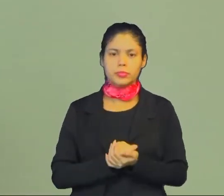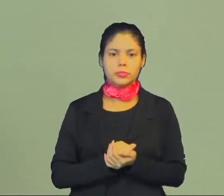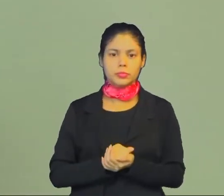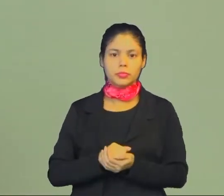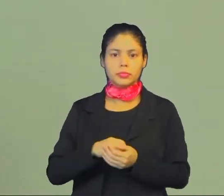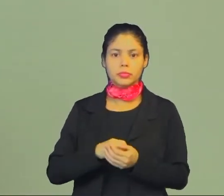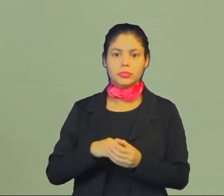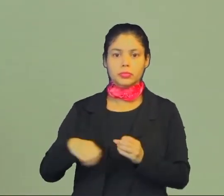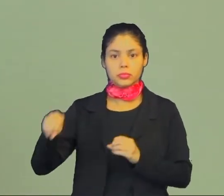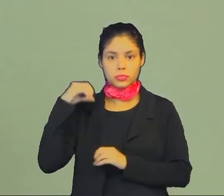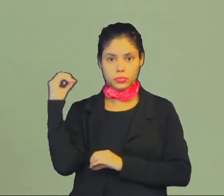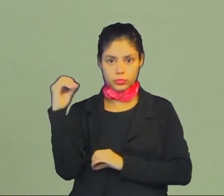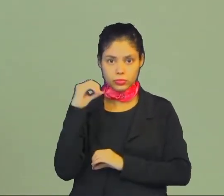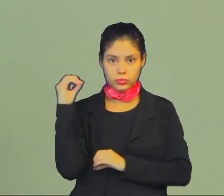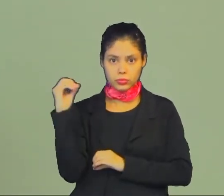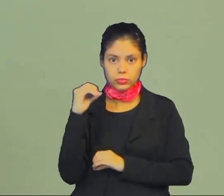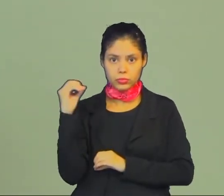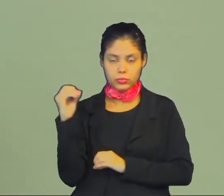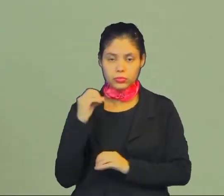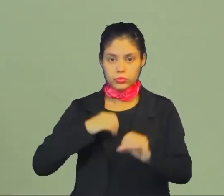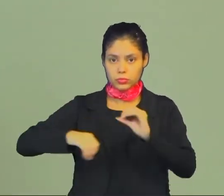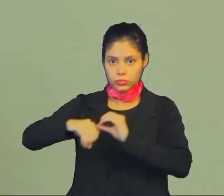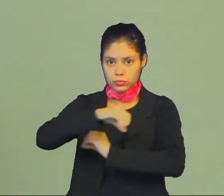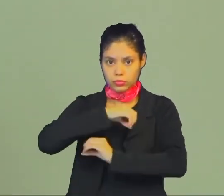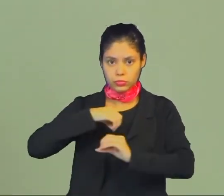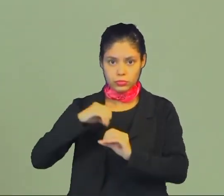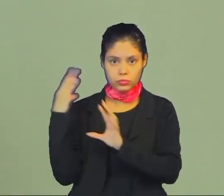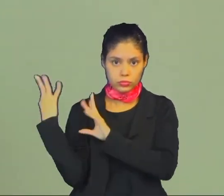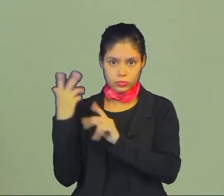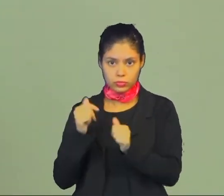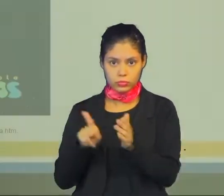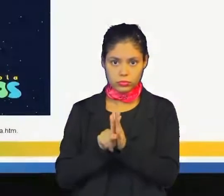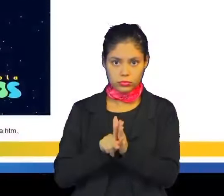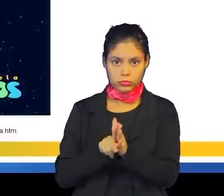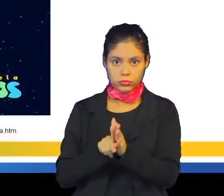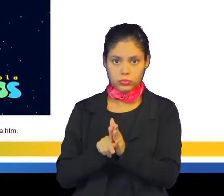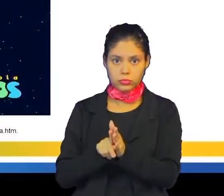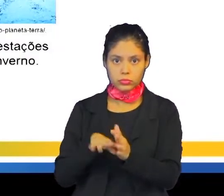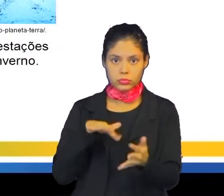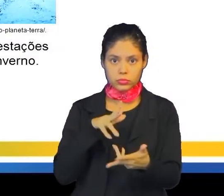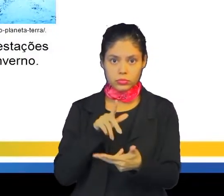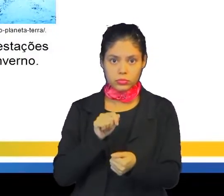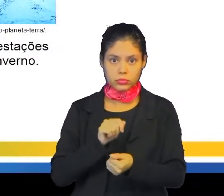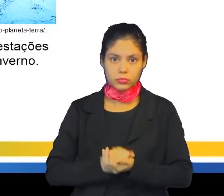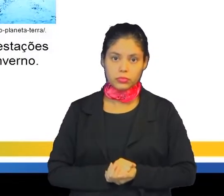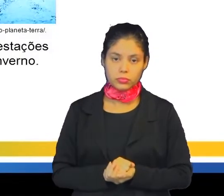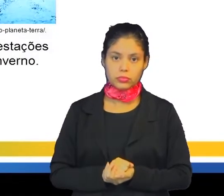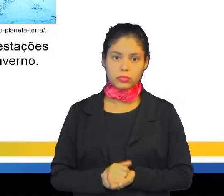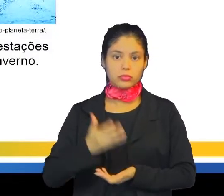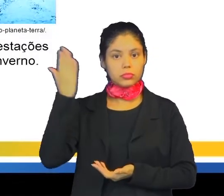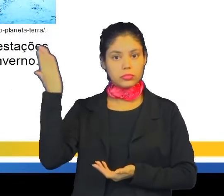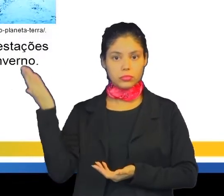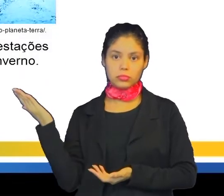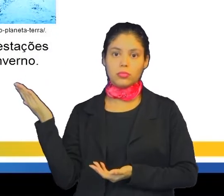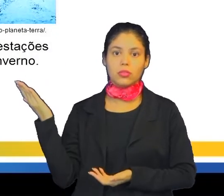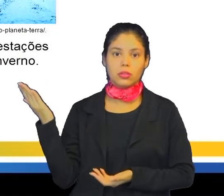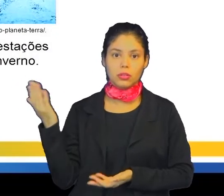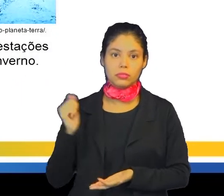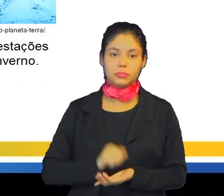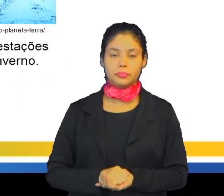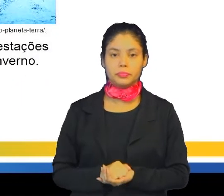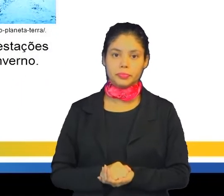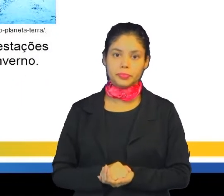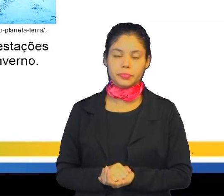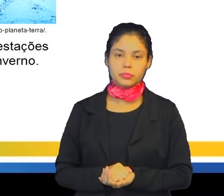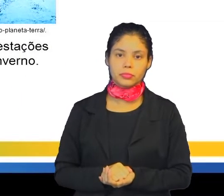e rotação mas o que que o movimento de translação ele acarreta para a Terra bom então nós me